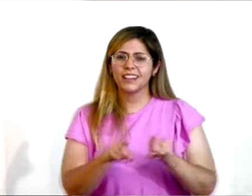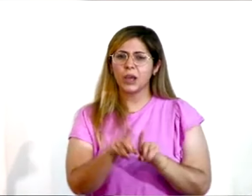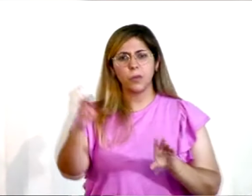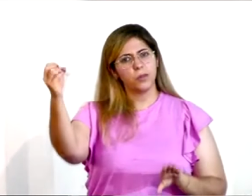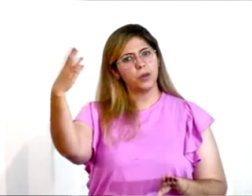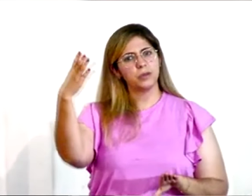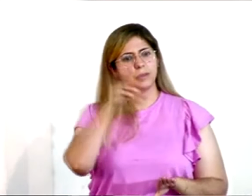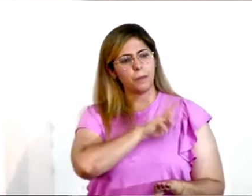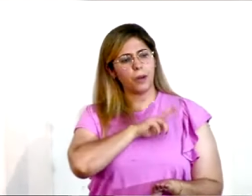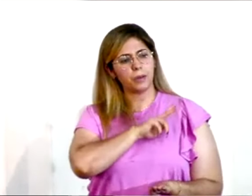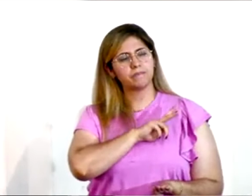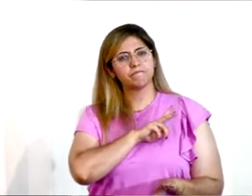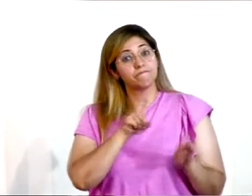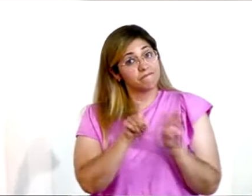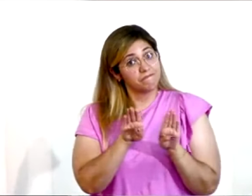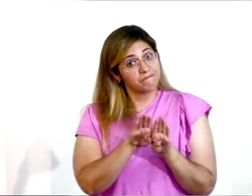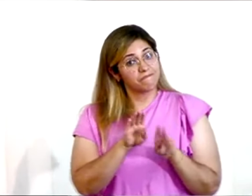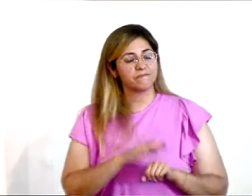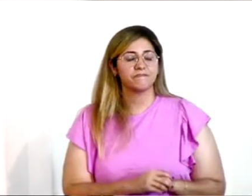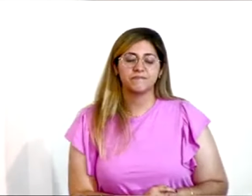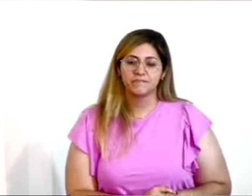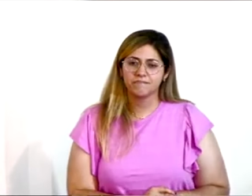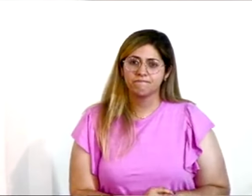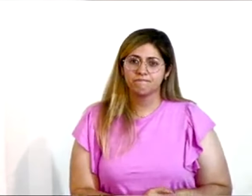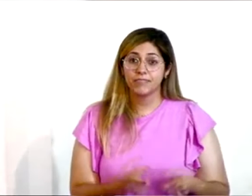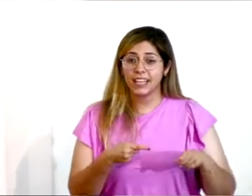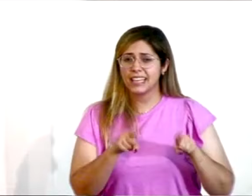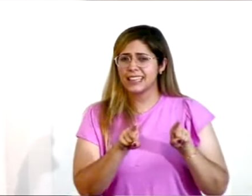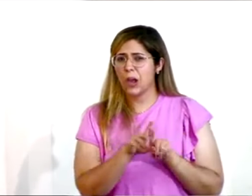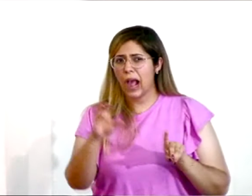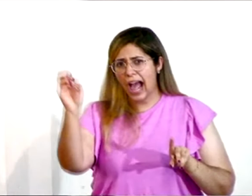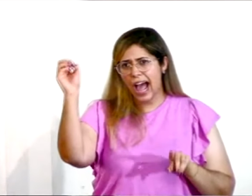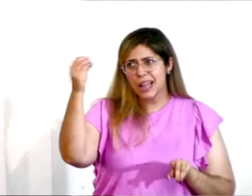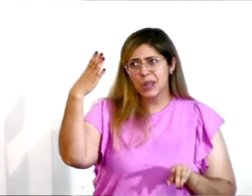de novo. Só que esta luz, neste momento,